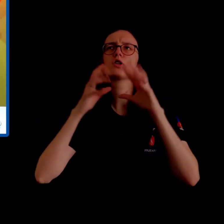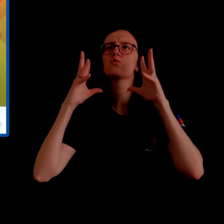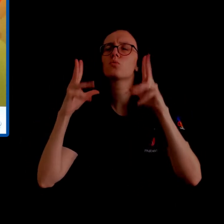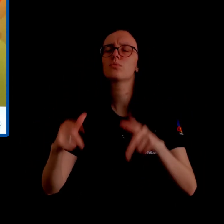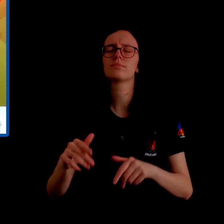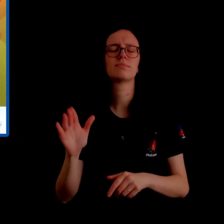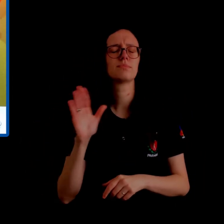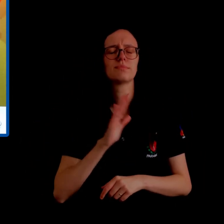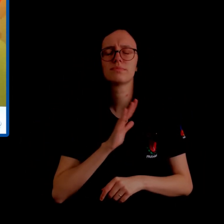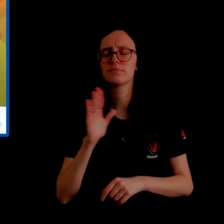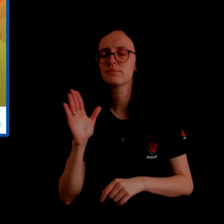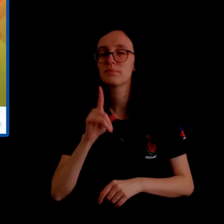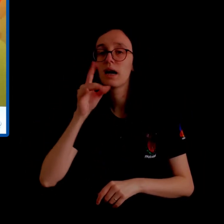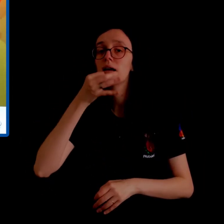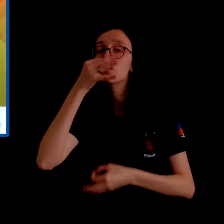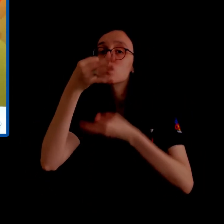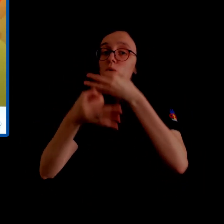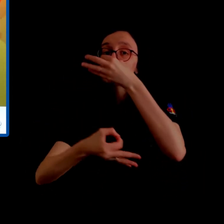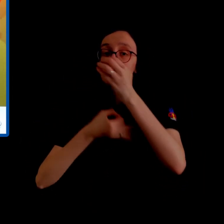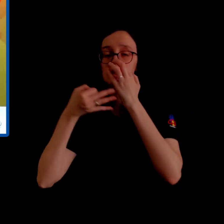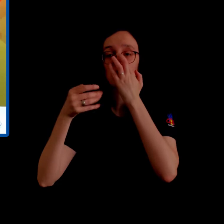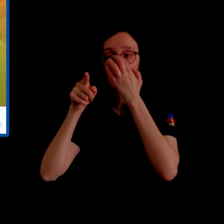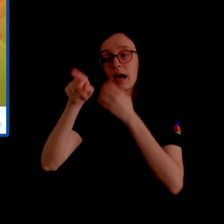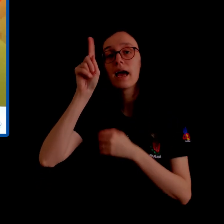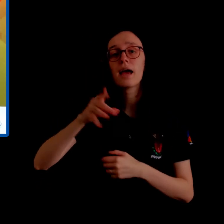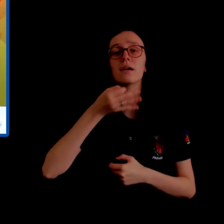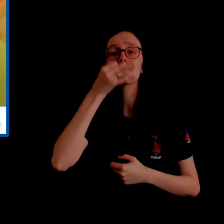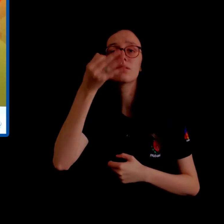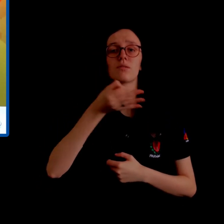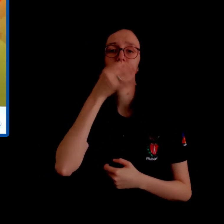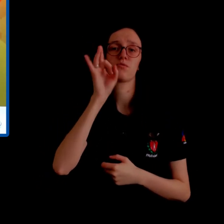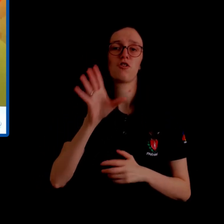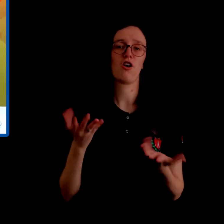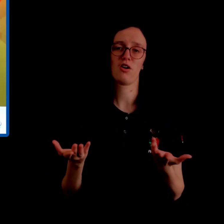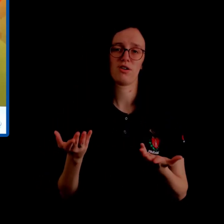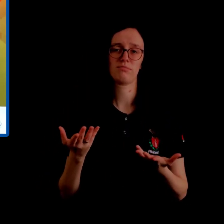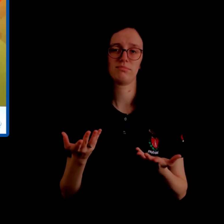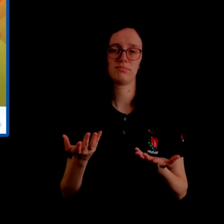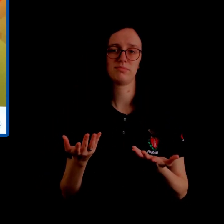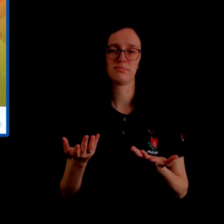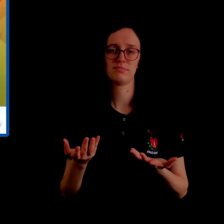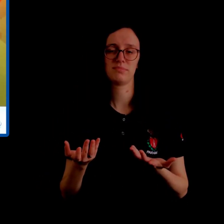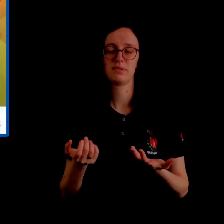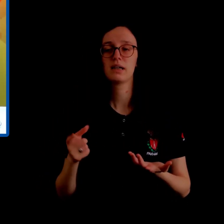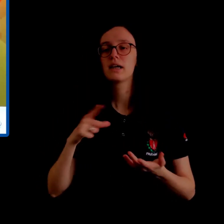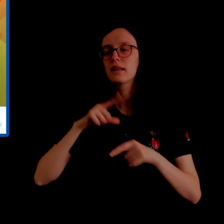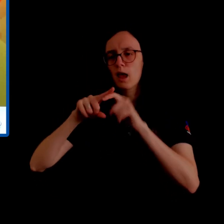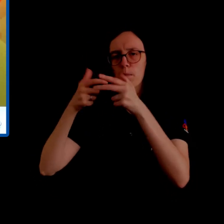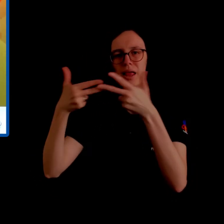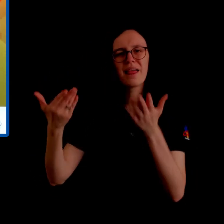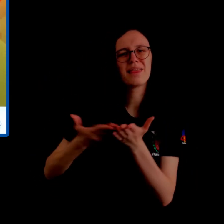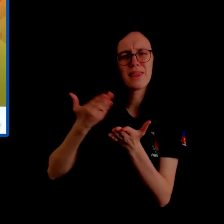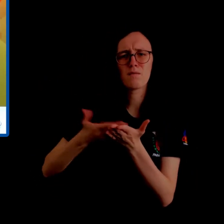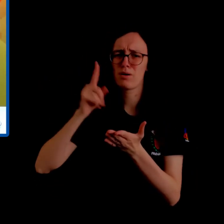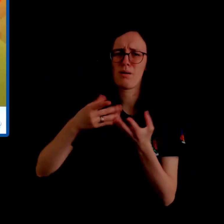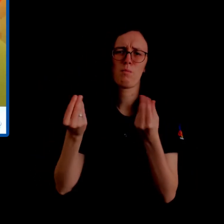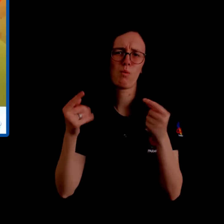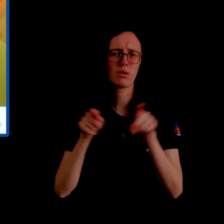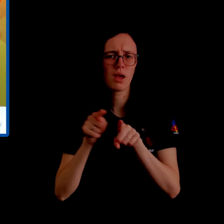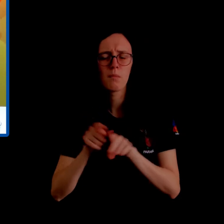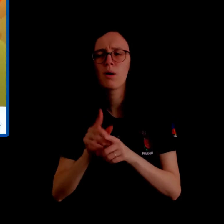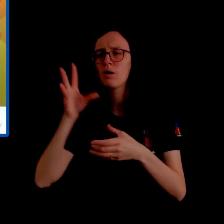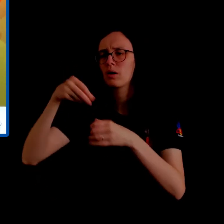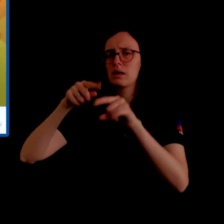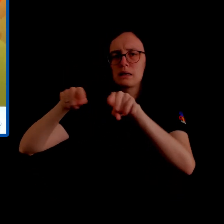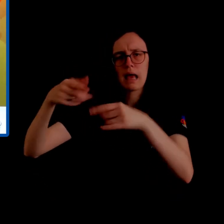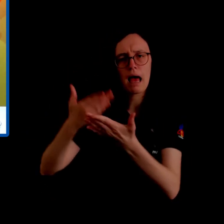lá. São sugestões, aquilo é muito, porque no material didático também é muito. Assim como na sala de